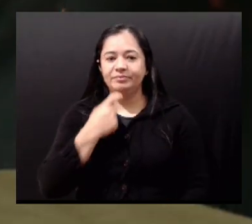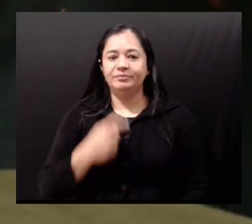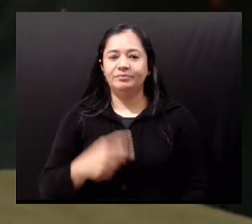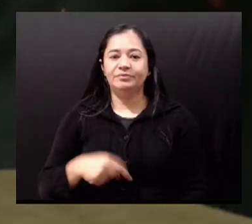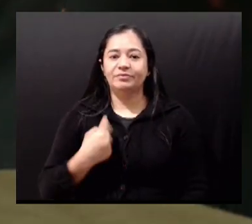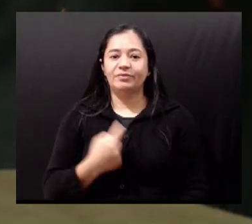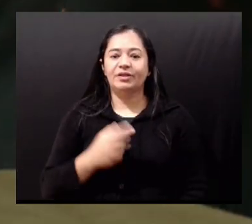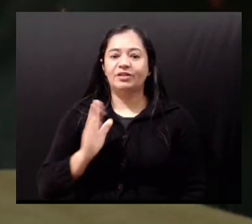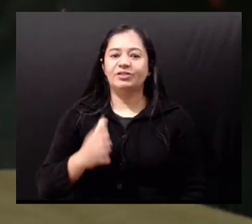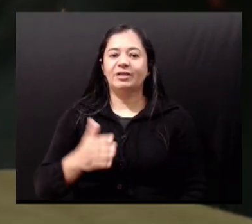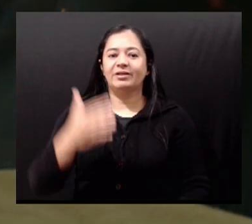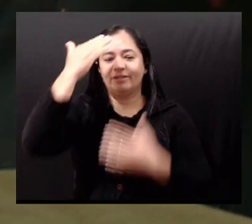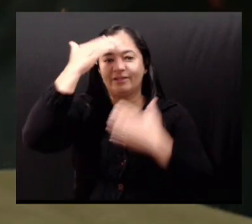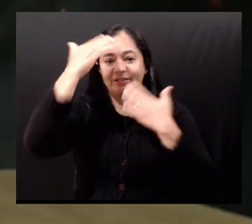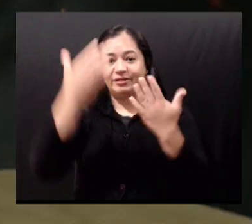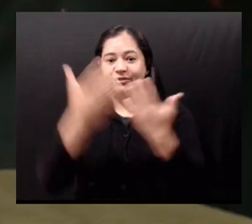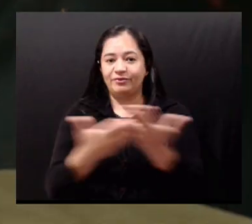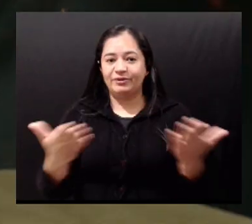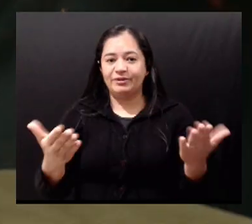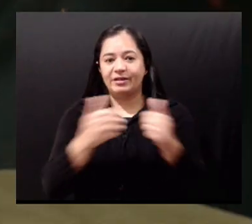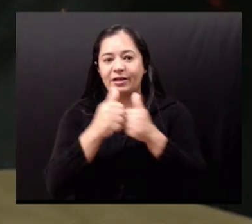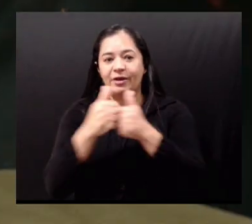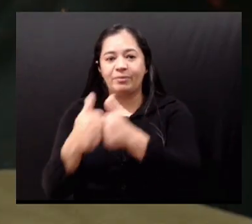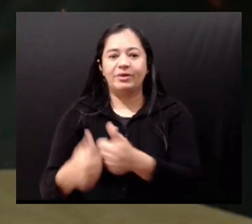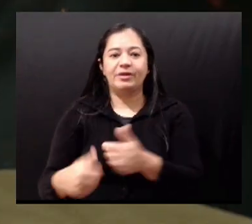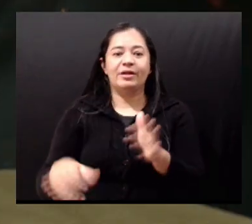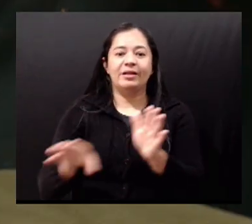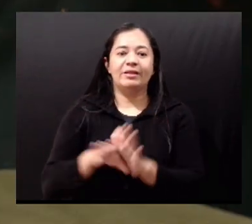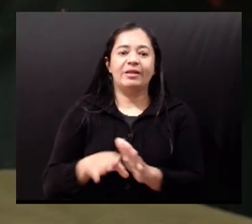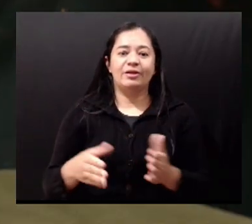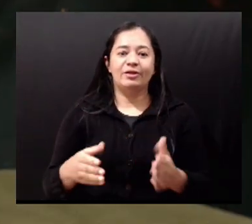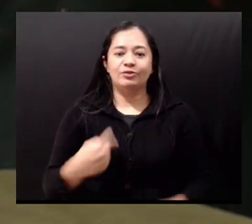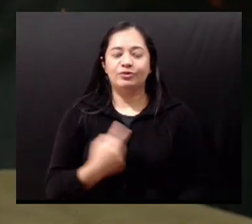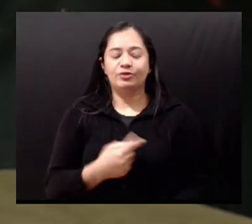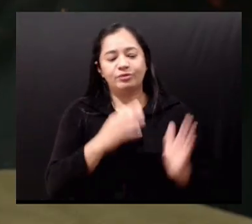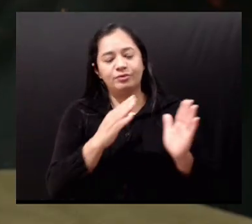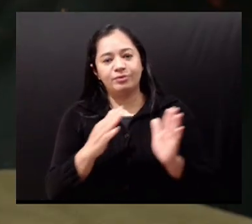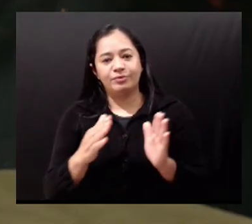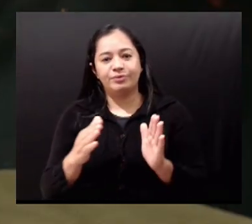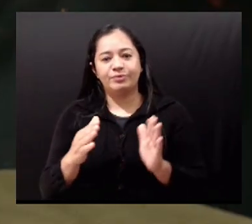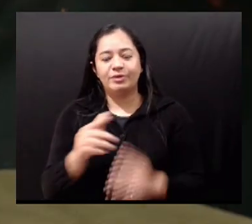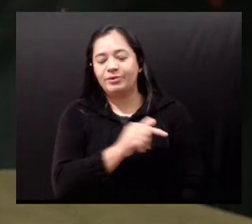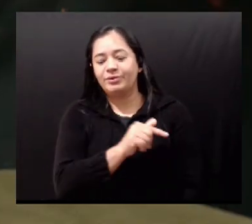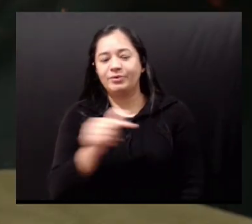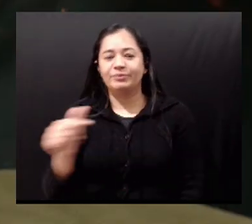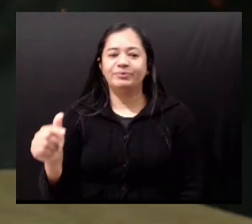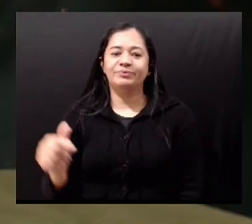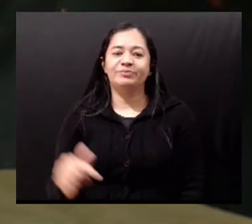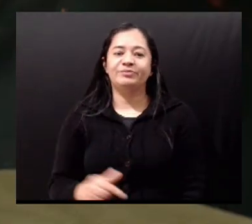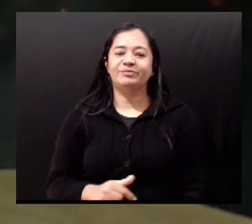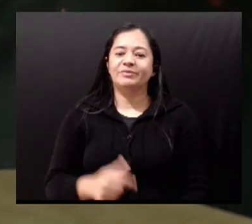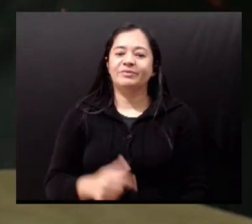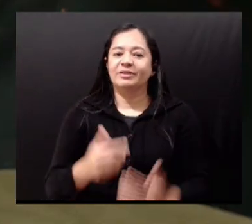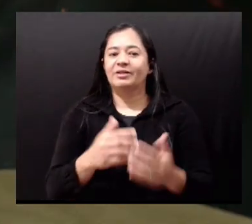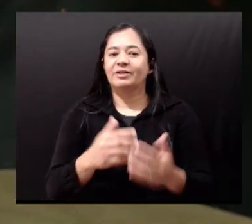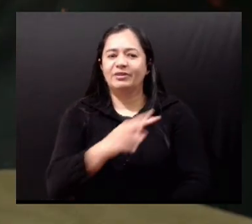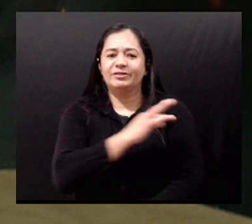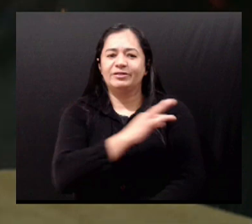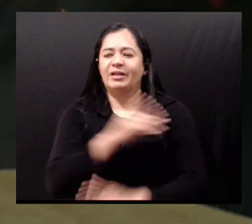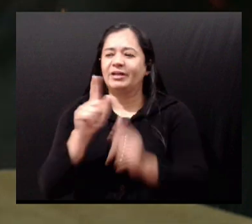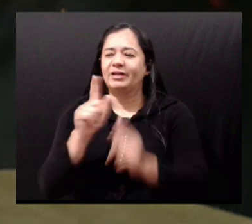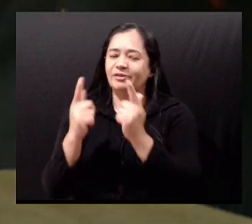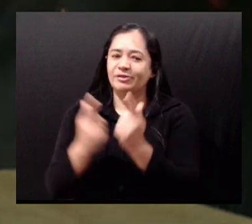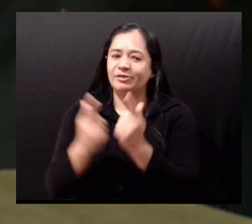agradecendo você que nos acompanhou até aqui, você que acompanha o nosso programa durante toda a semana, aos nossos técnicos, à produção, à equipe da TV